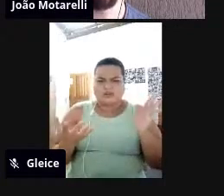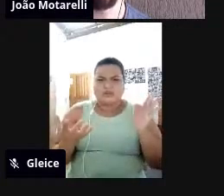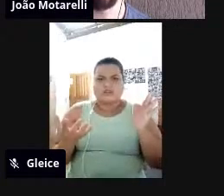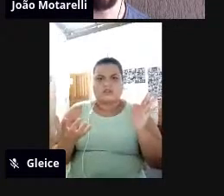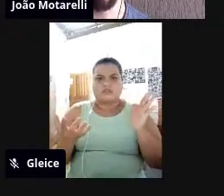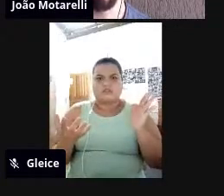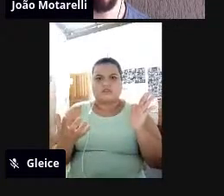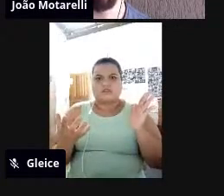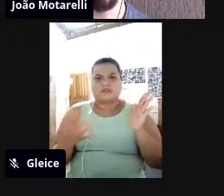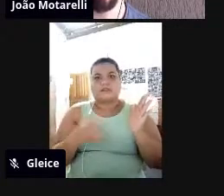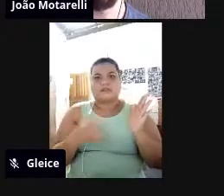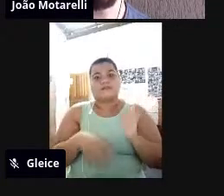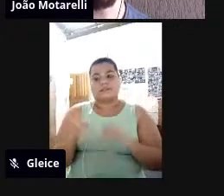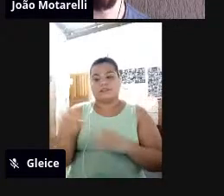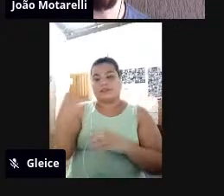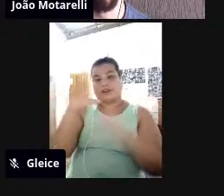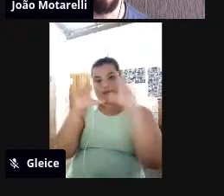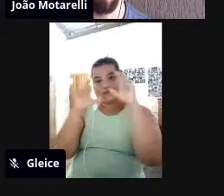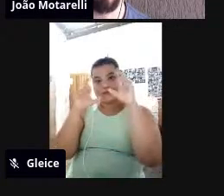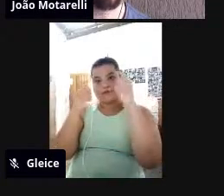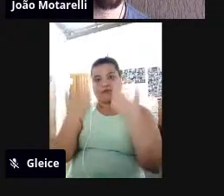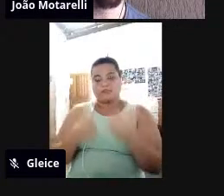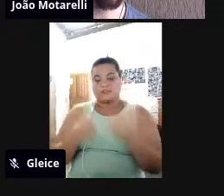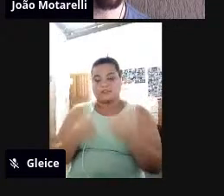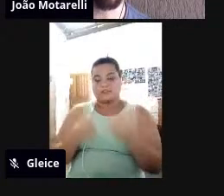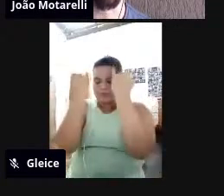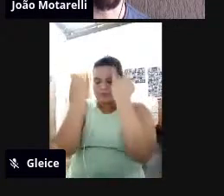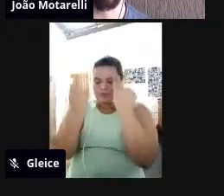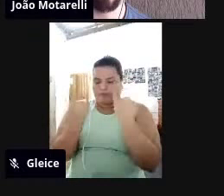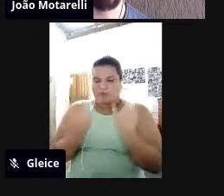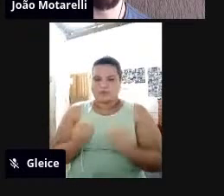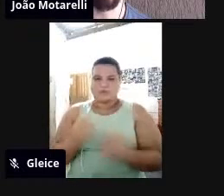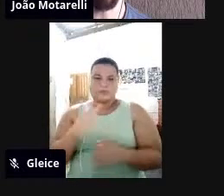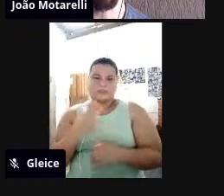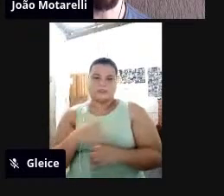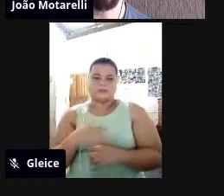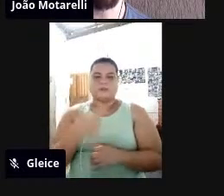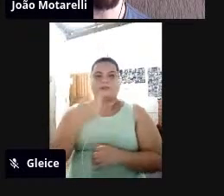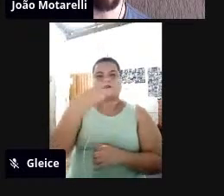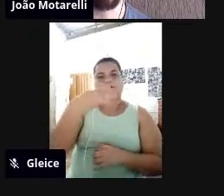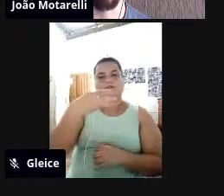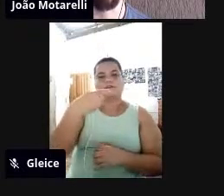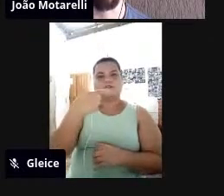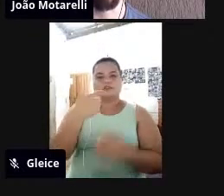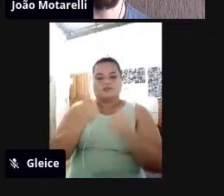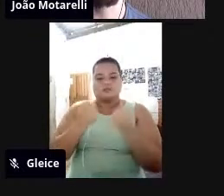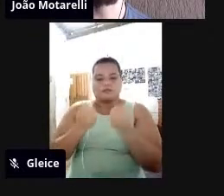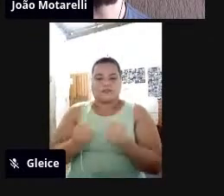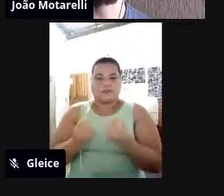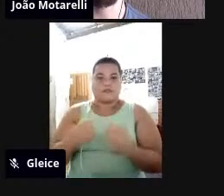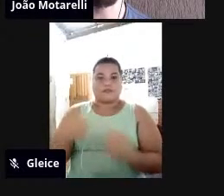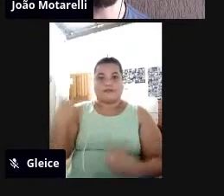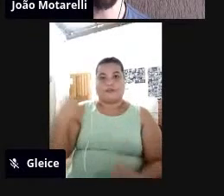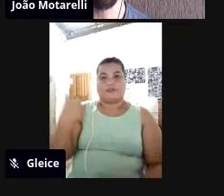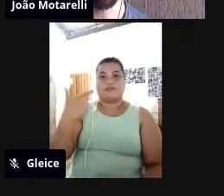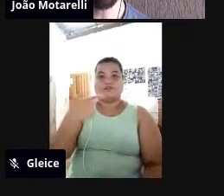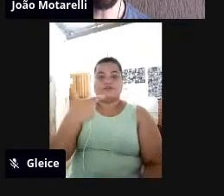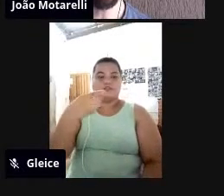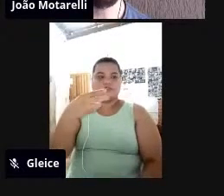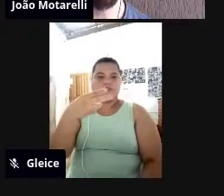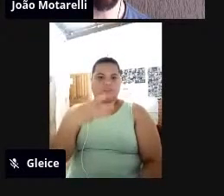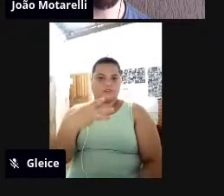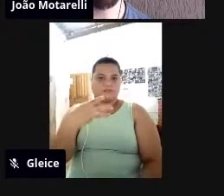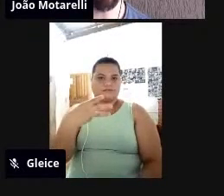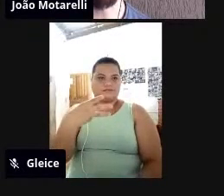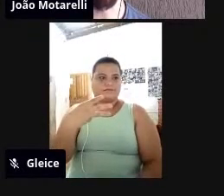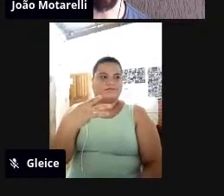apresentava anorexia, que ela apresentava em torno de 32 quilos. Ela tinha 23 anos.